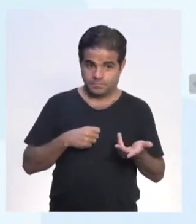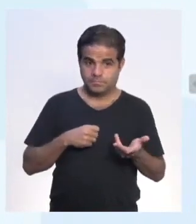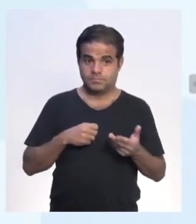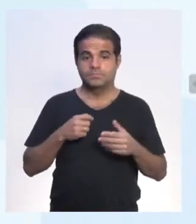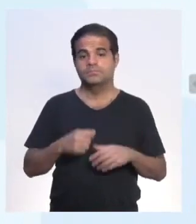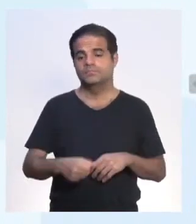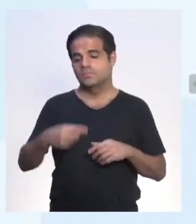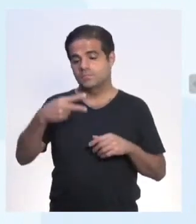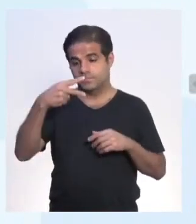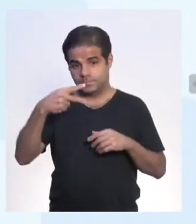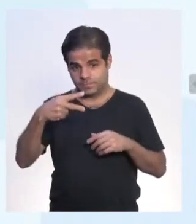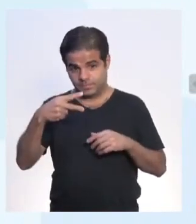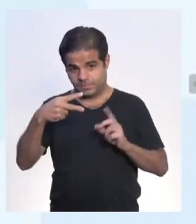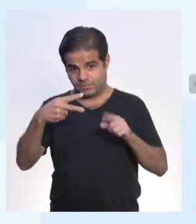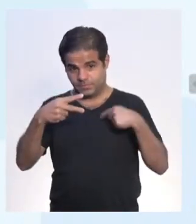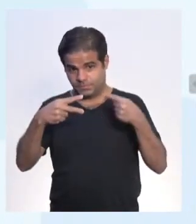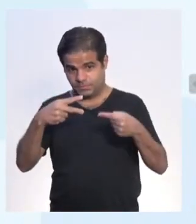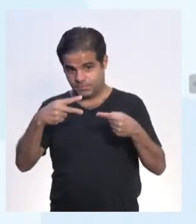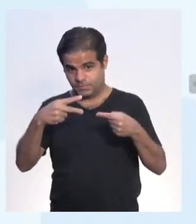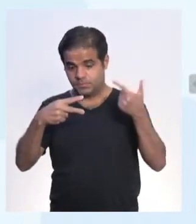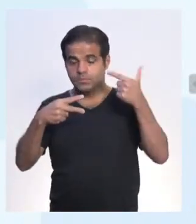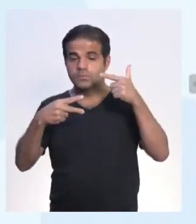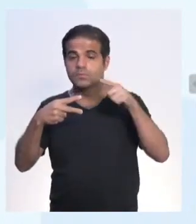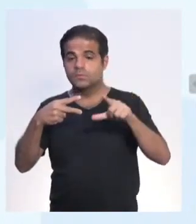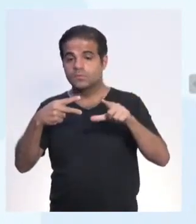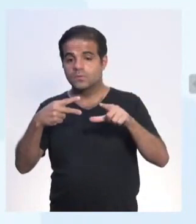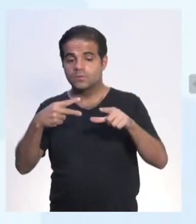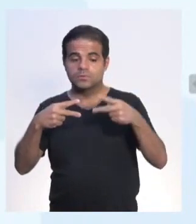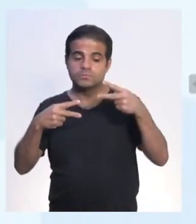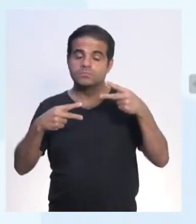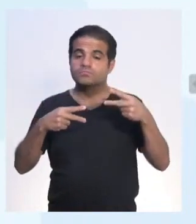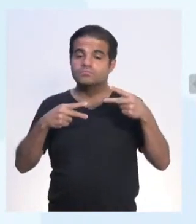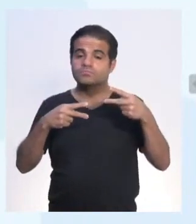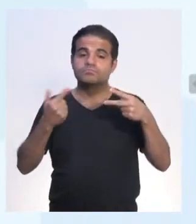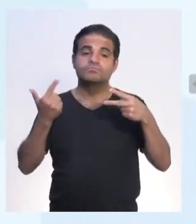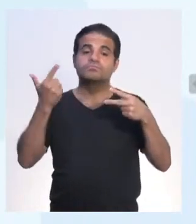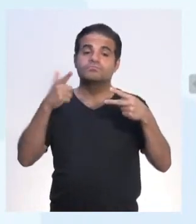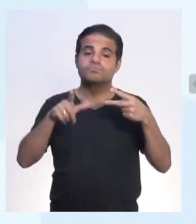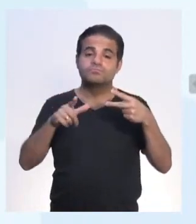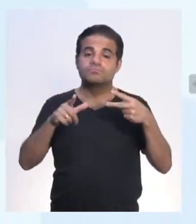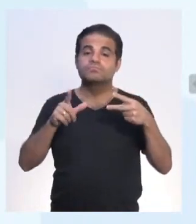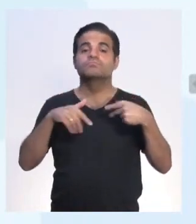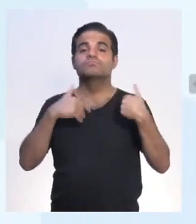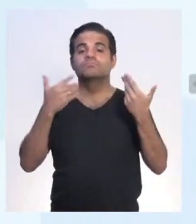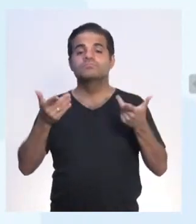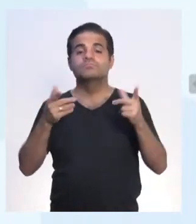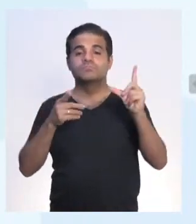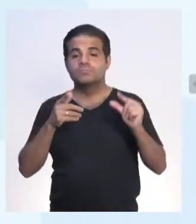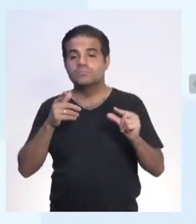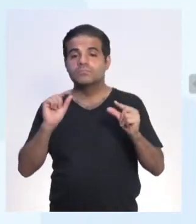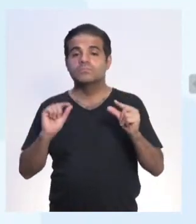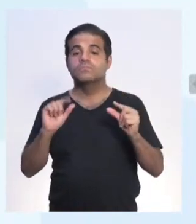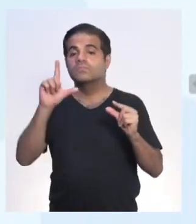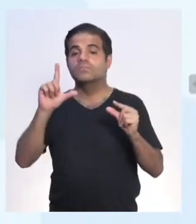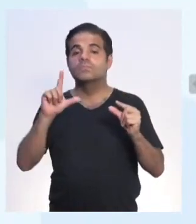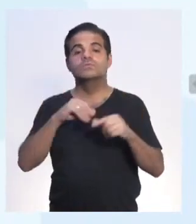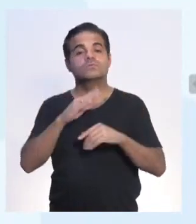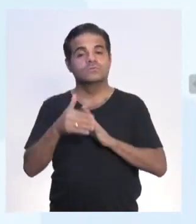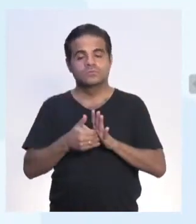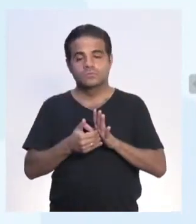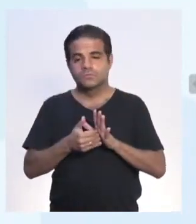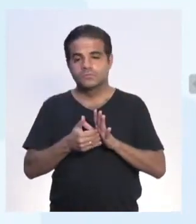mundo, depois quem é o próximo e depois quem é o menor de todos, certo? Muito